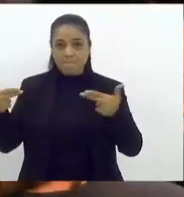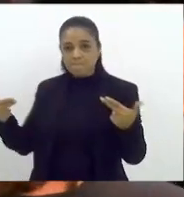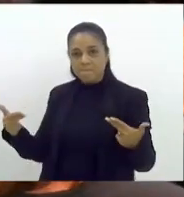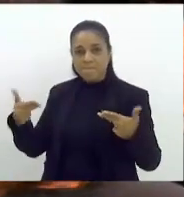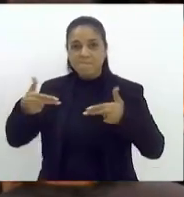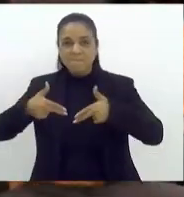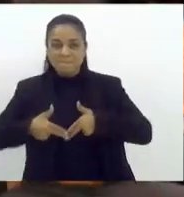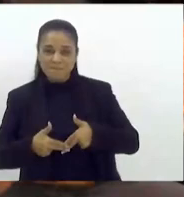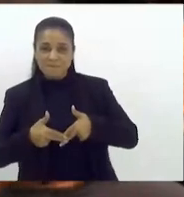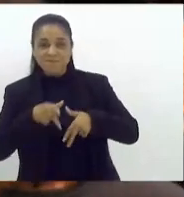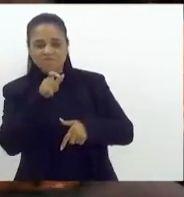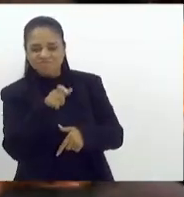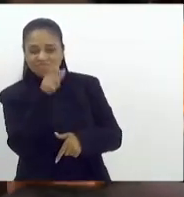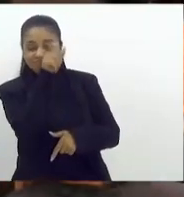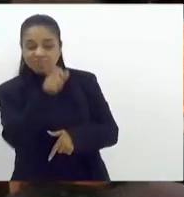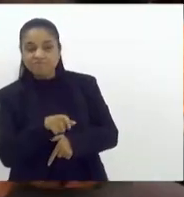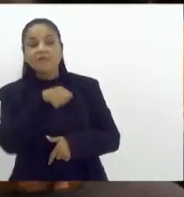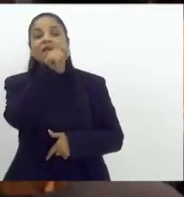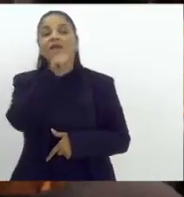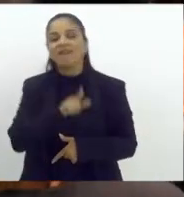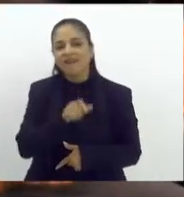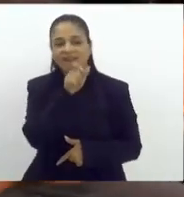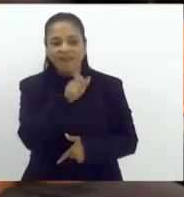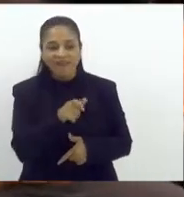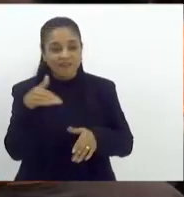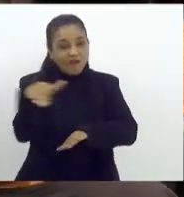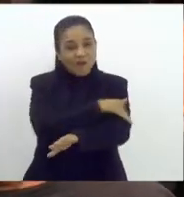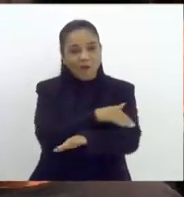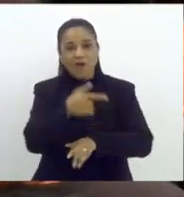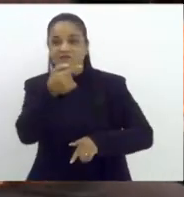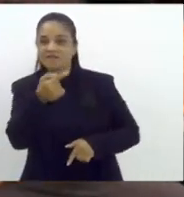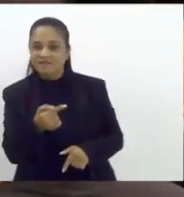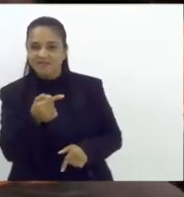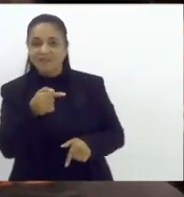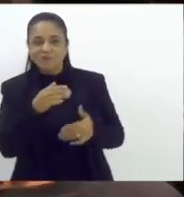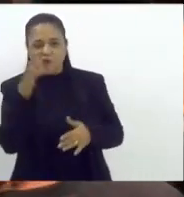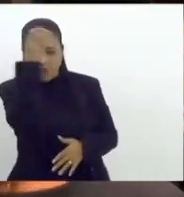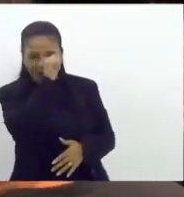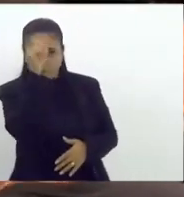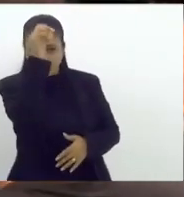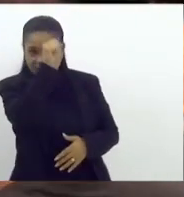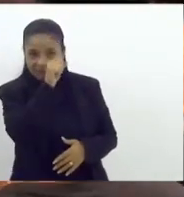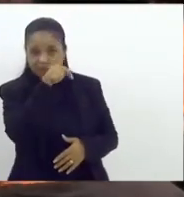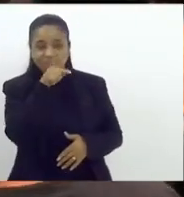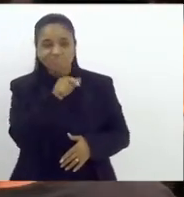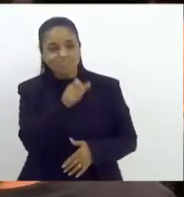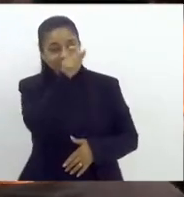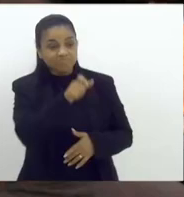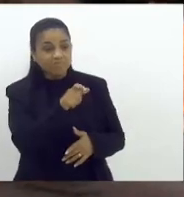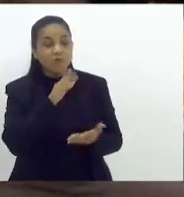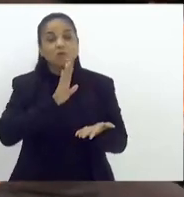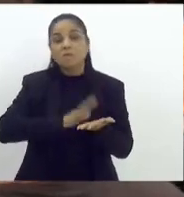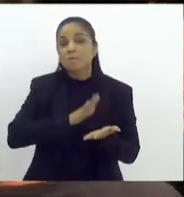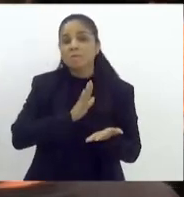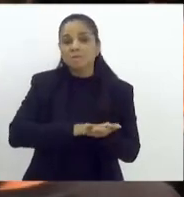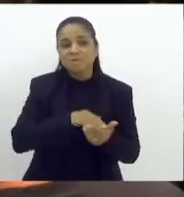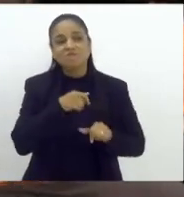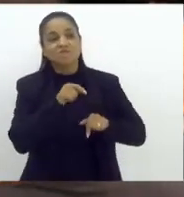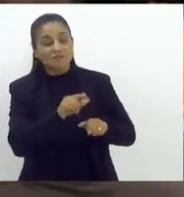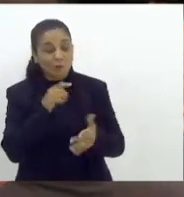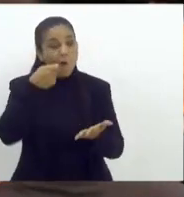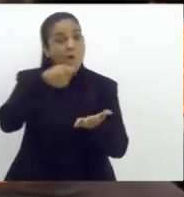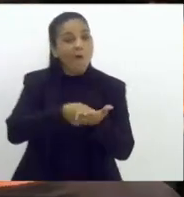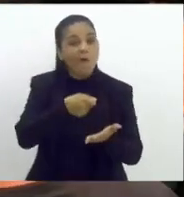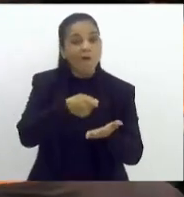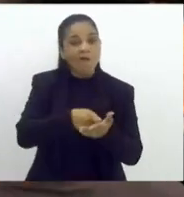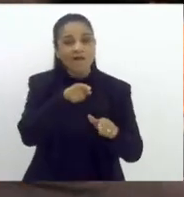compensa É você criar da Rua Sete e aprendi com o seu sete quem não dá conta presta conta tua com juros eu vou cobrar